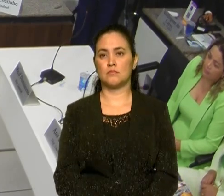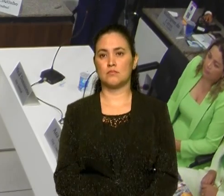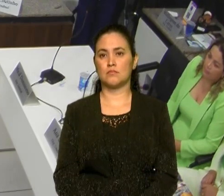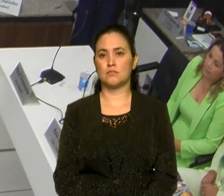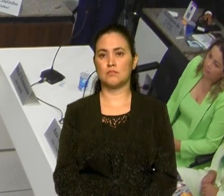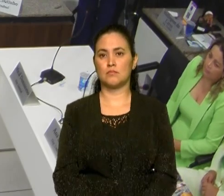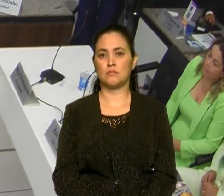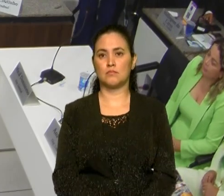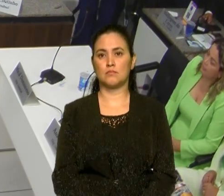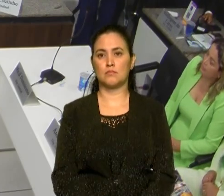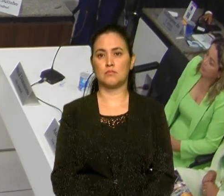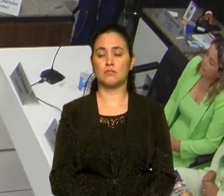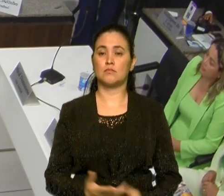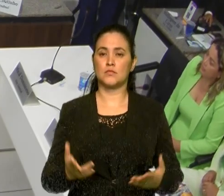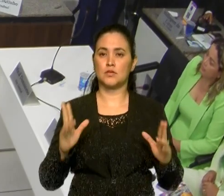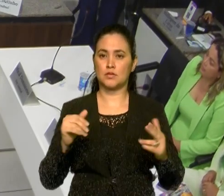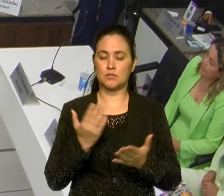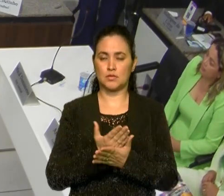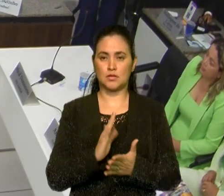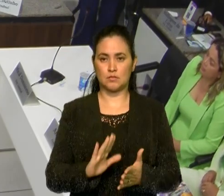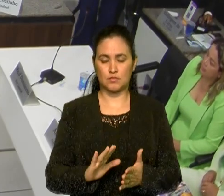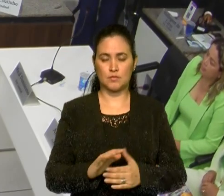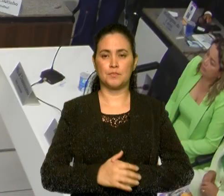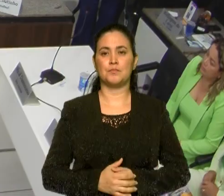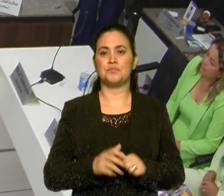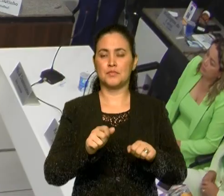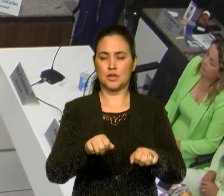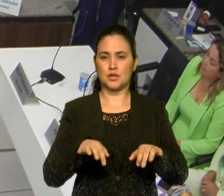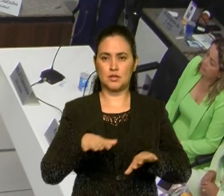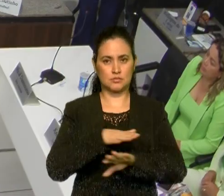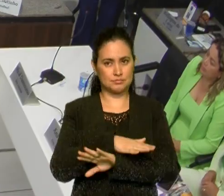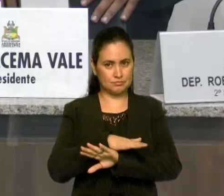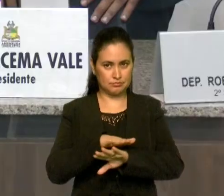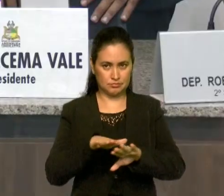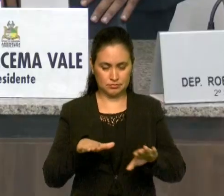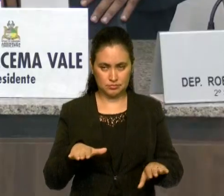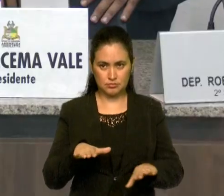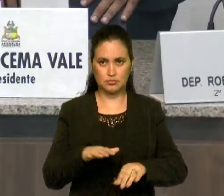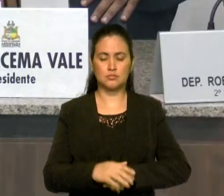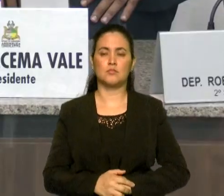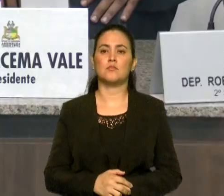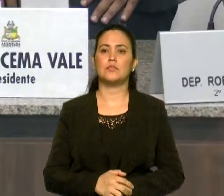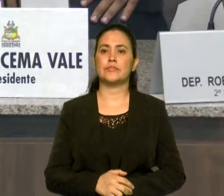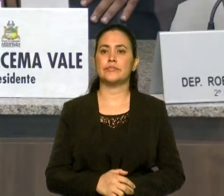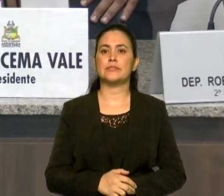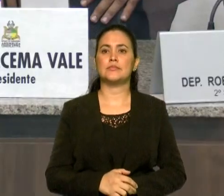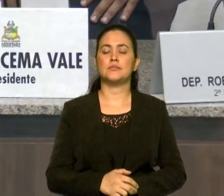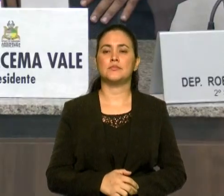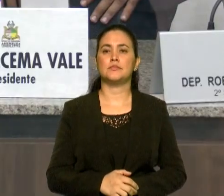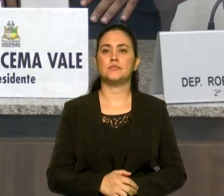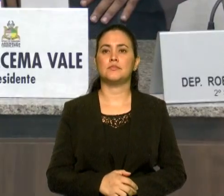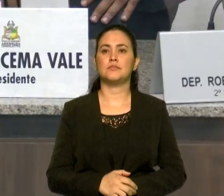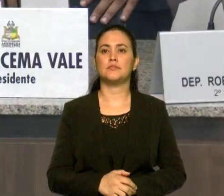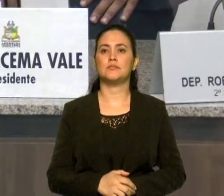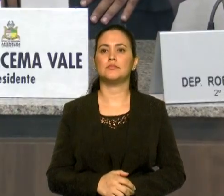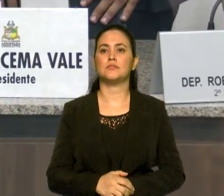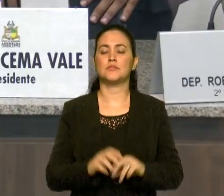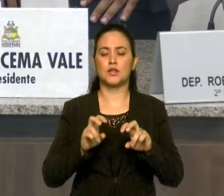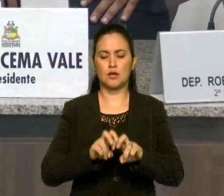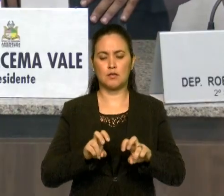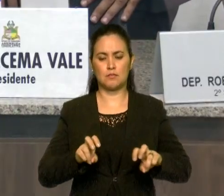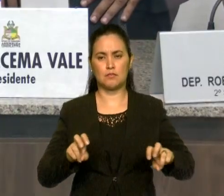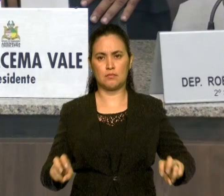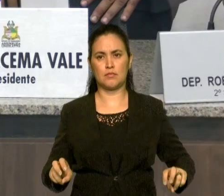Como mais nada temos a tratar, então nós vamos encerrar essa sessão e vamos desfazer a mesa